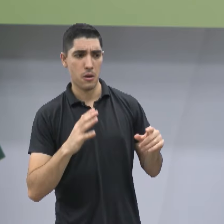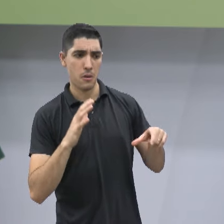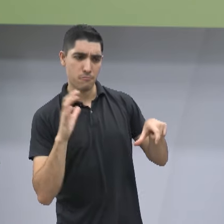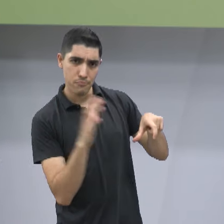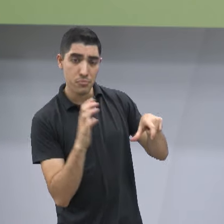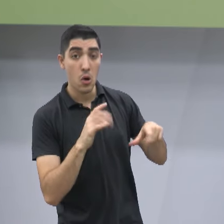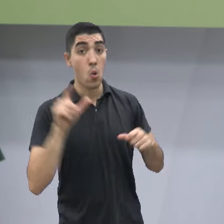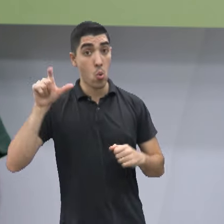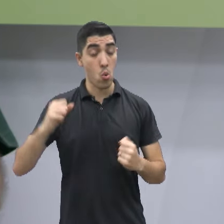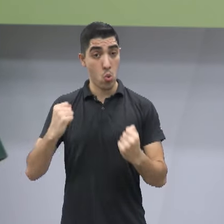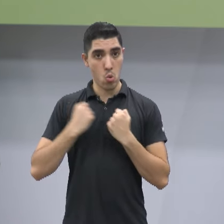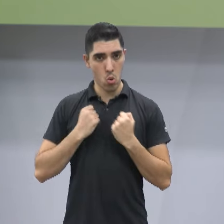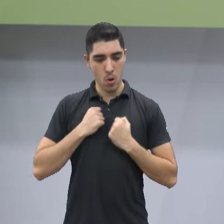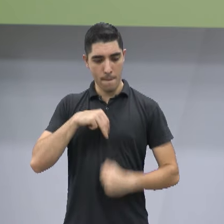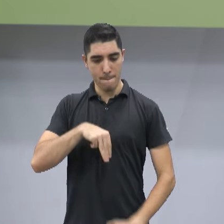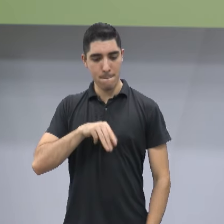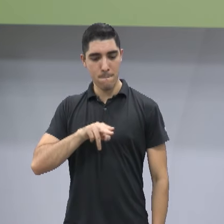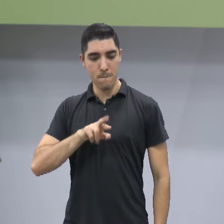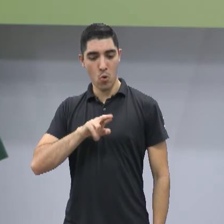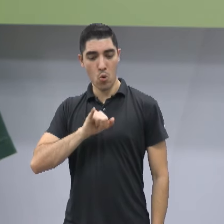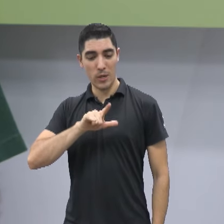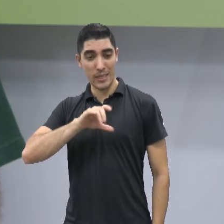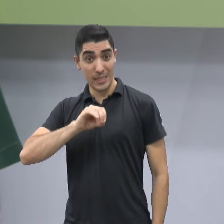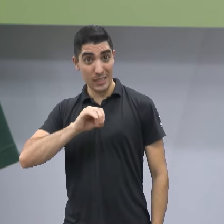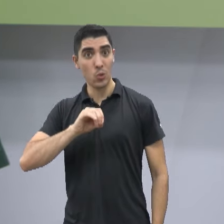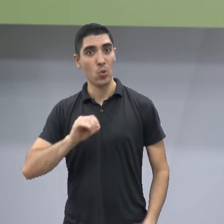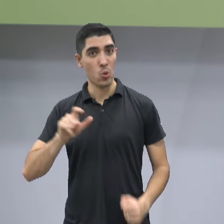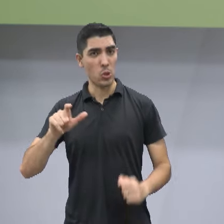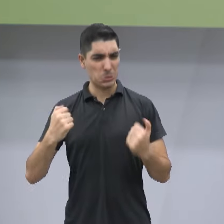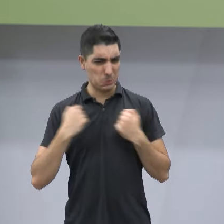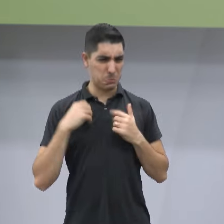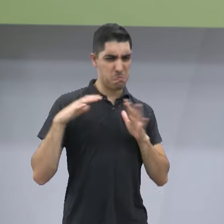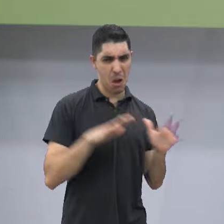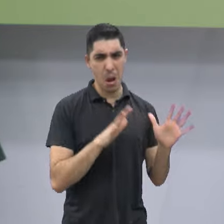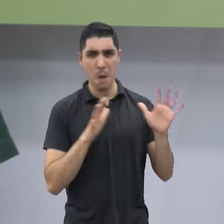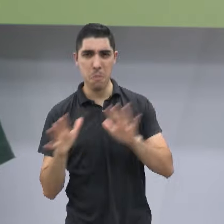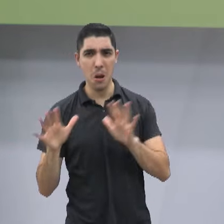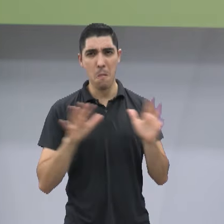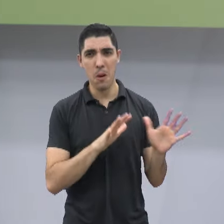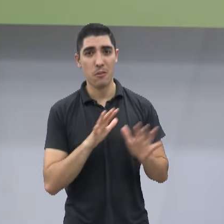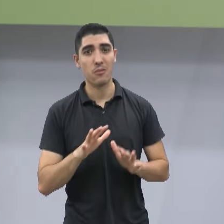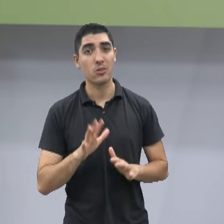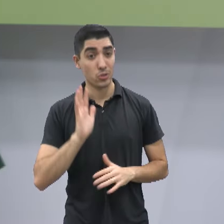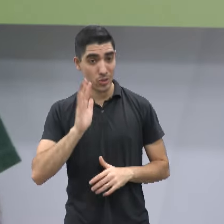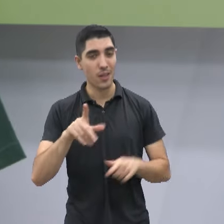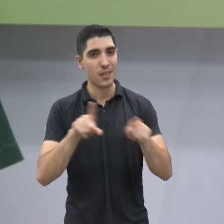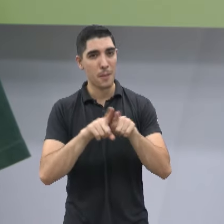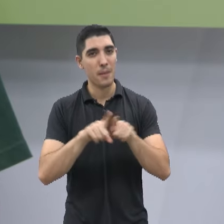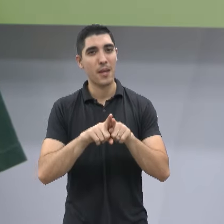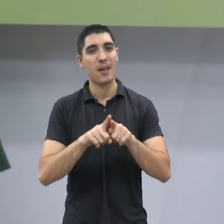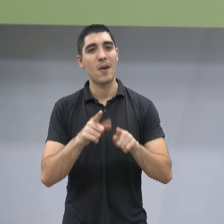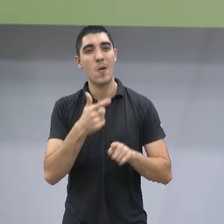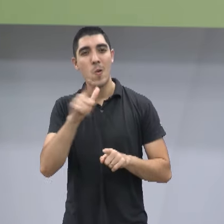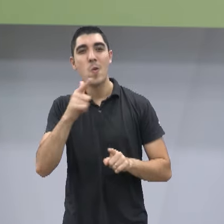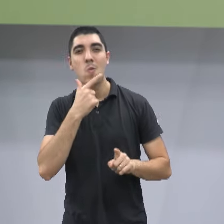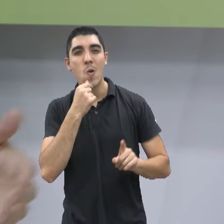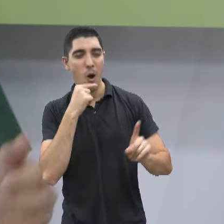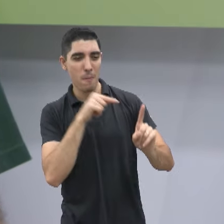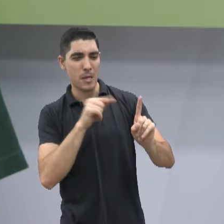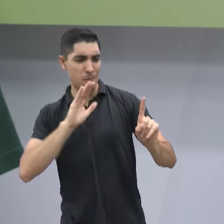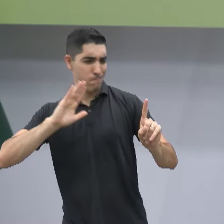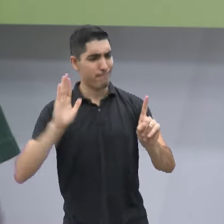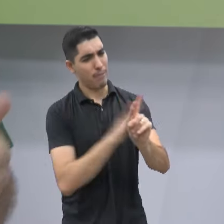que eu diga, o Murilo saiu com a mão ardendo lá de tanto que trabalhou, fez defesa. É, deu até um tapão nas costas do Filipinho lá. Filipinho,